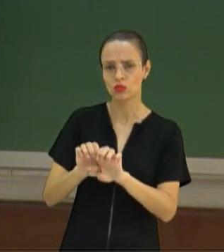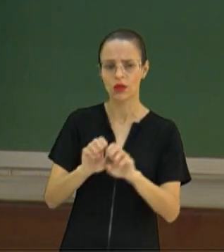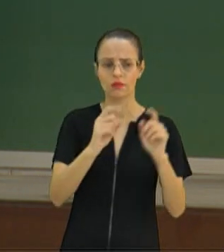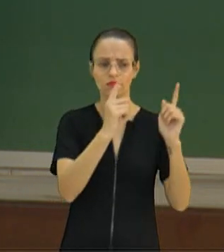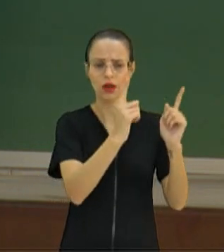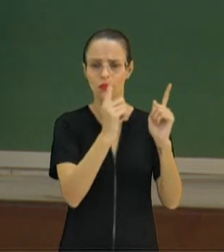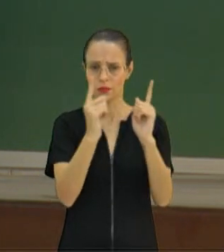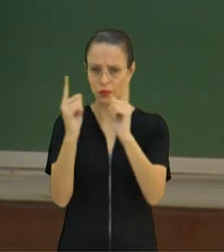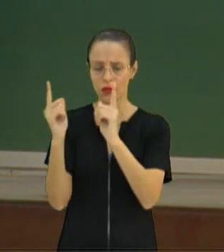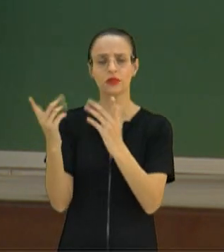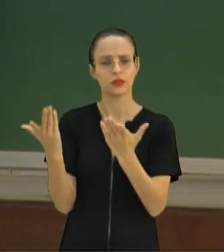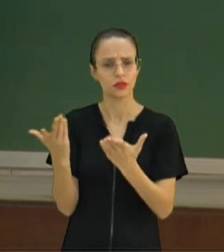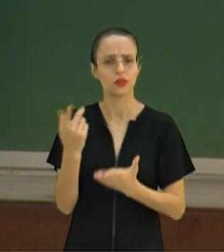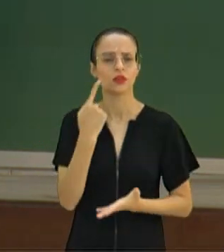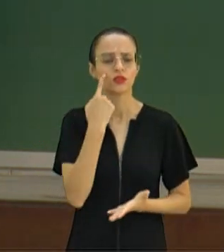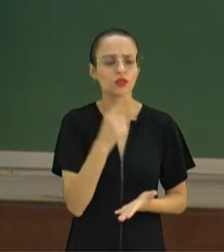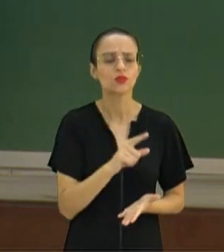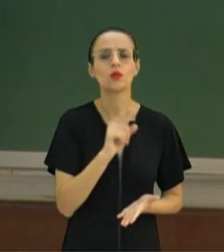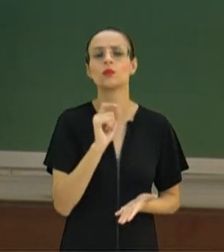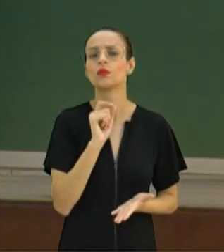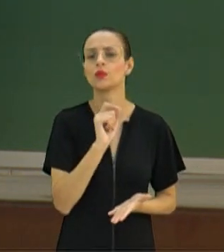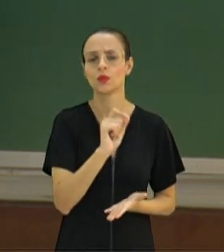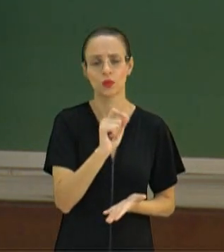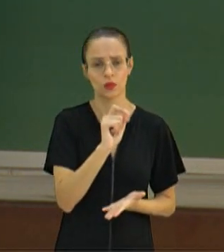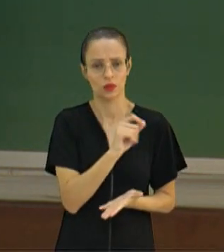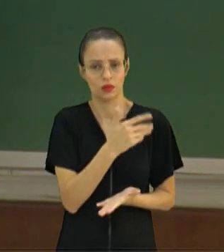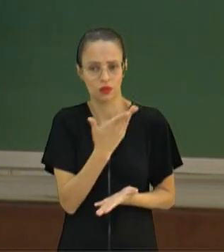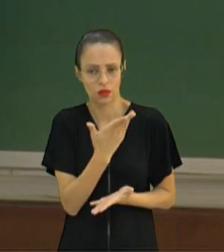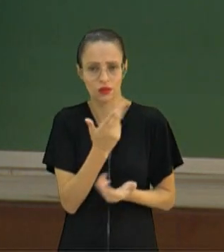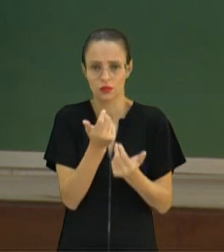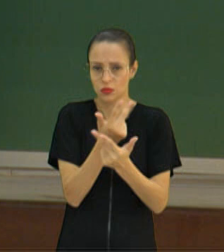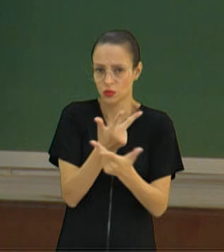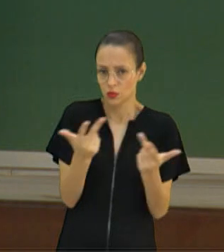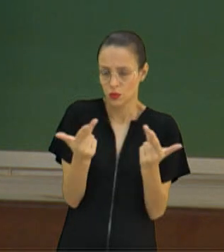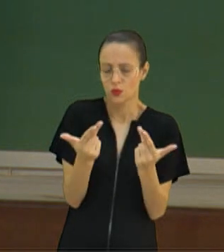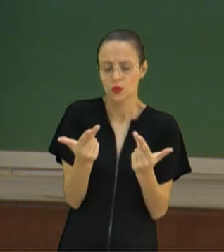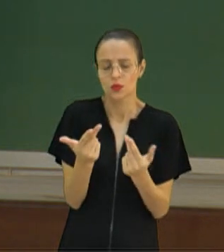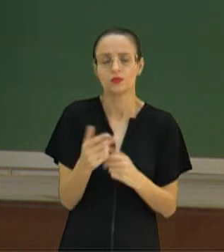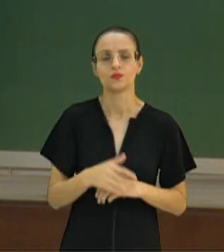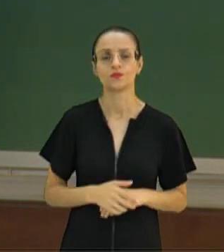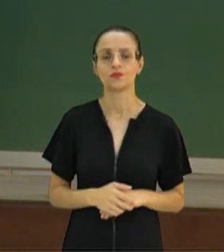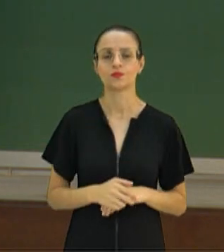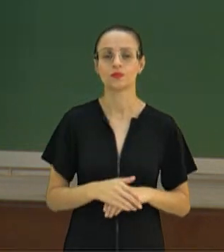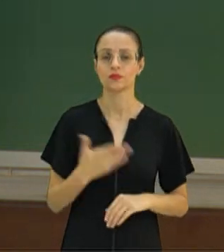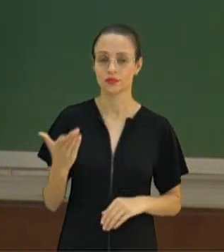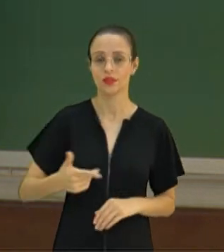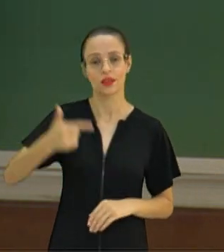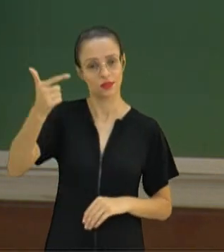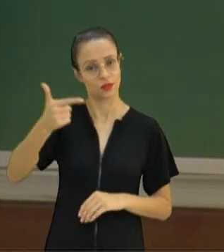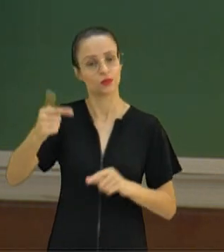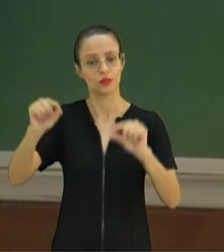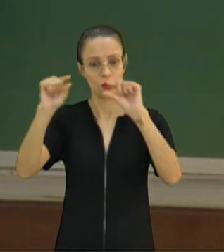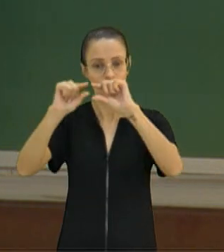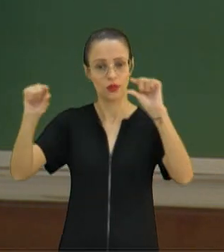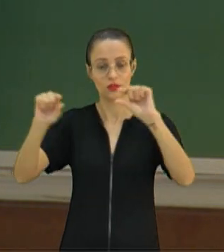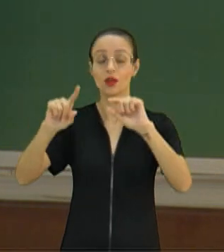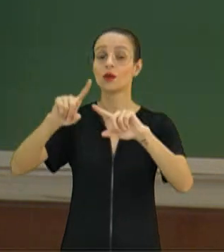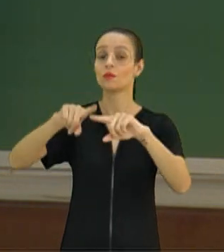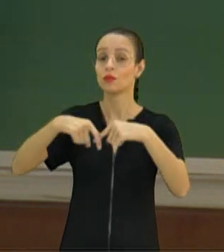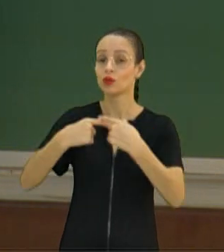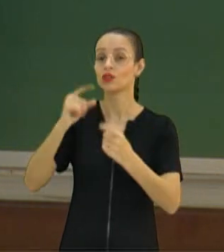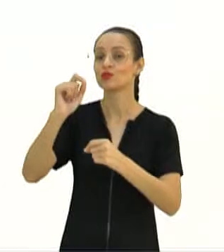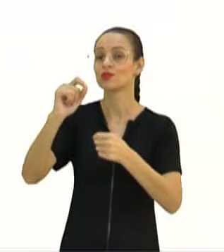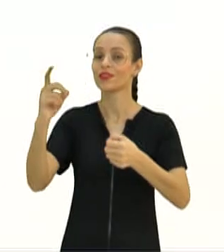na composição. Quem descobre, descobre algo, descobre alguma coisa, descobre isso, que é a segunda oração. Por isso que ela